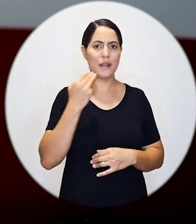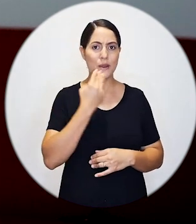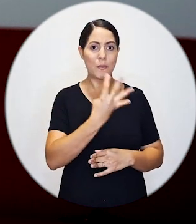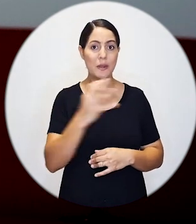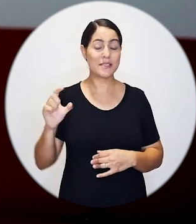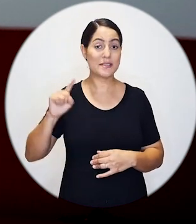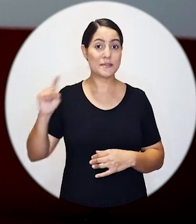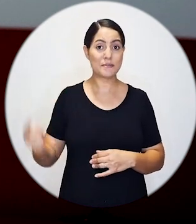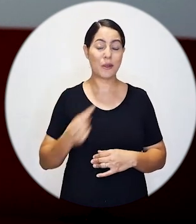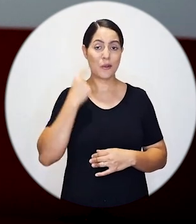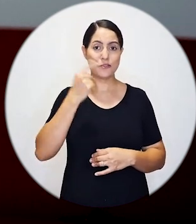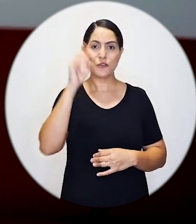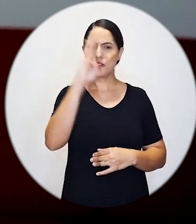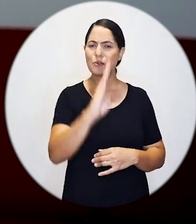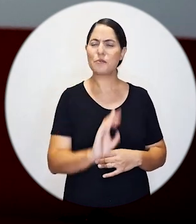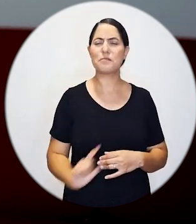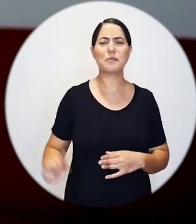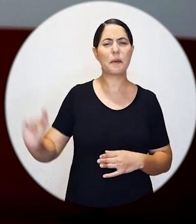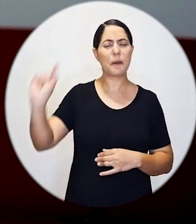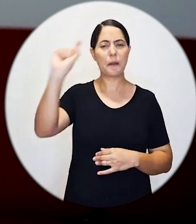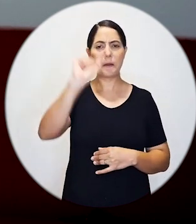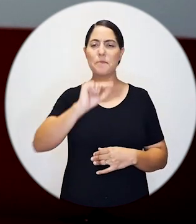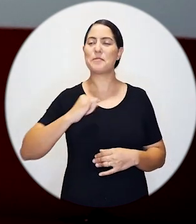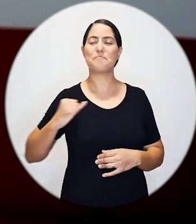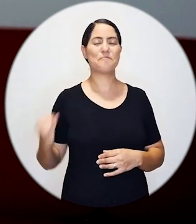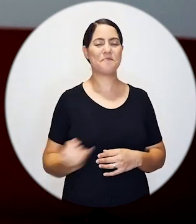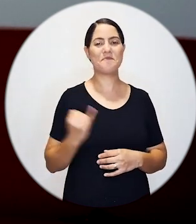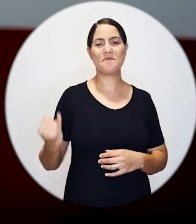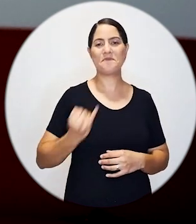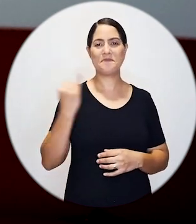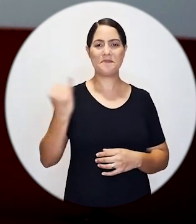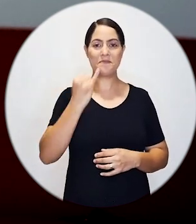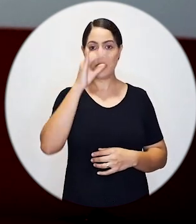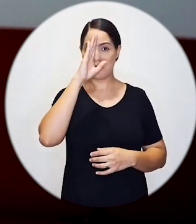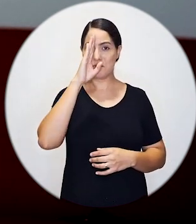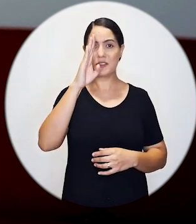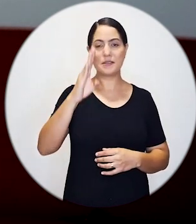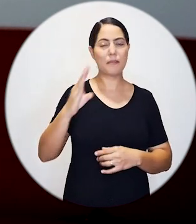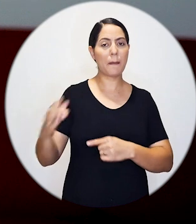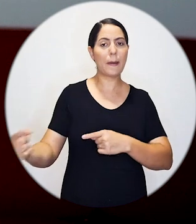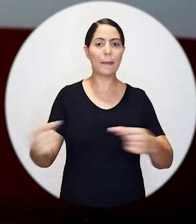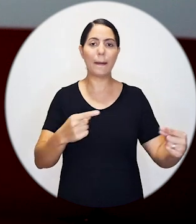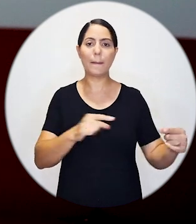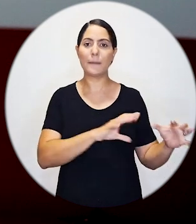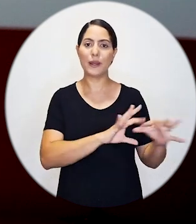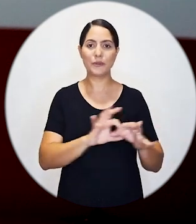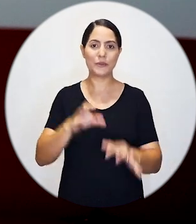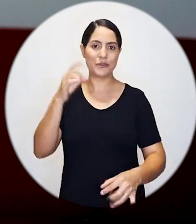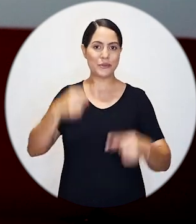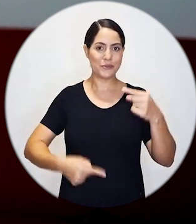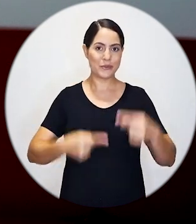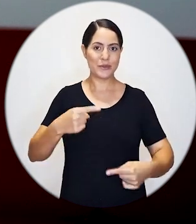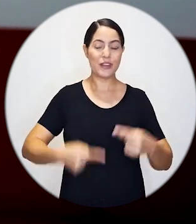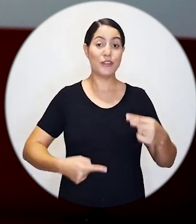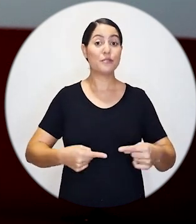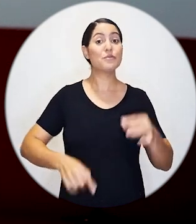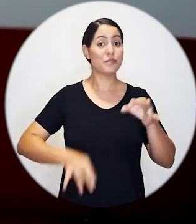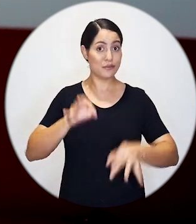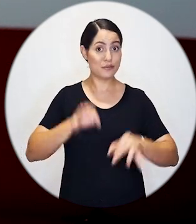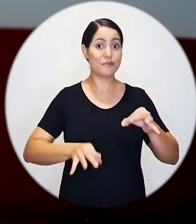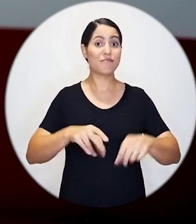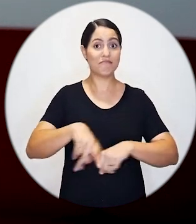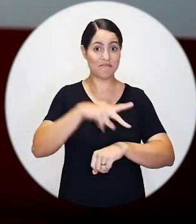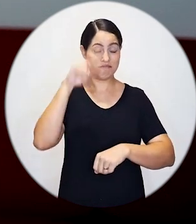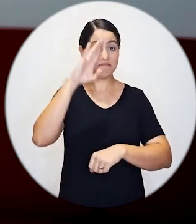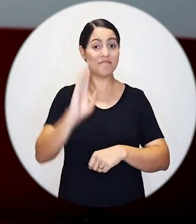1.300.000 advogadas e advogados do país, sendo parte fundamental das principais discussões jurídicas e políticas do